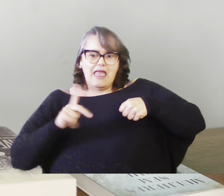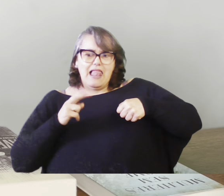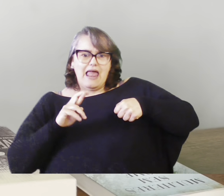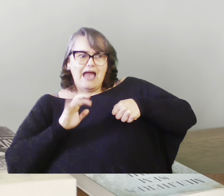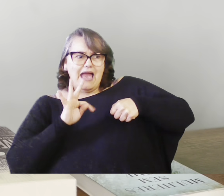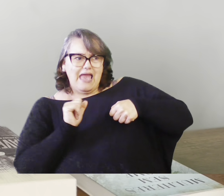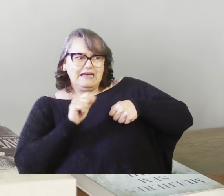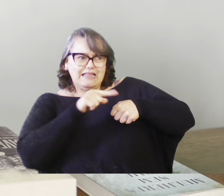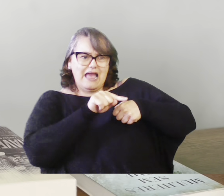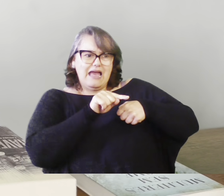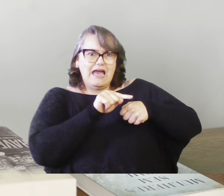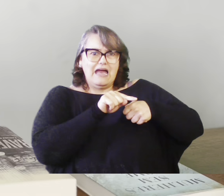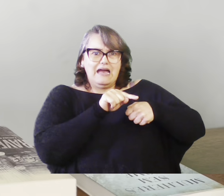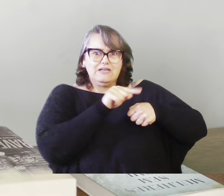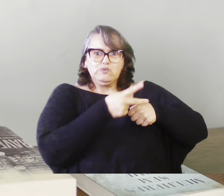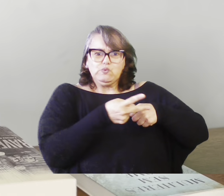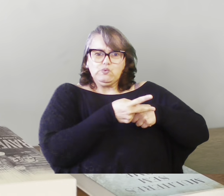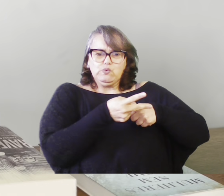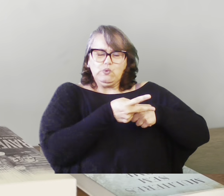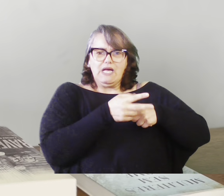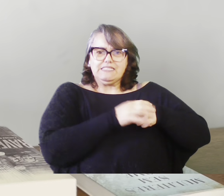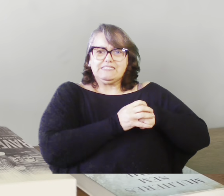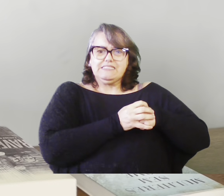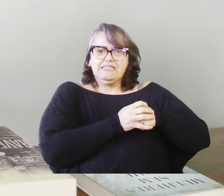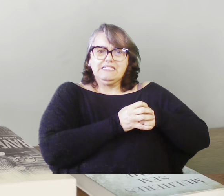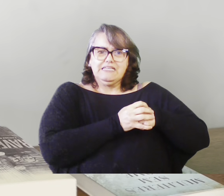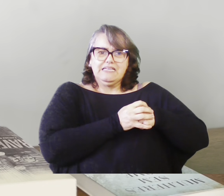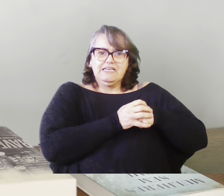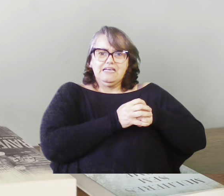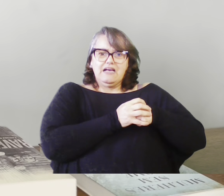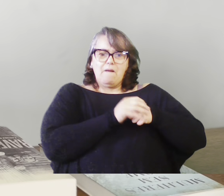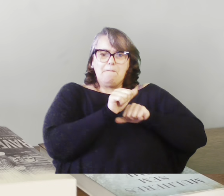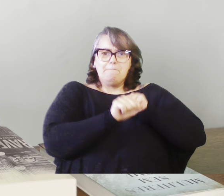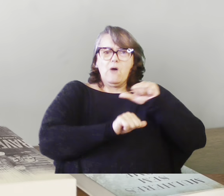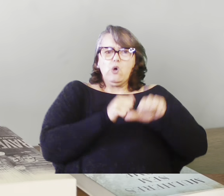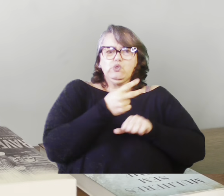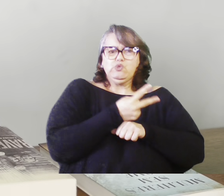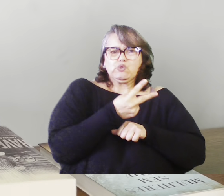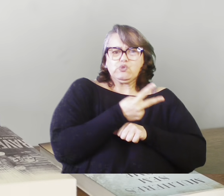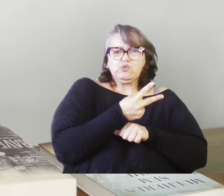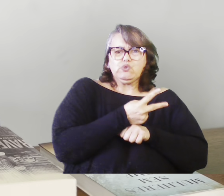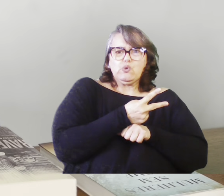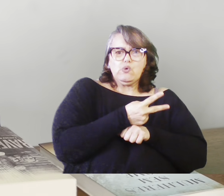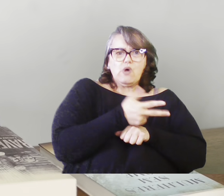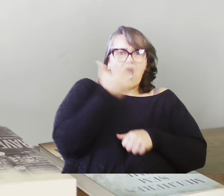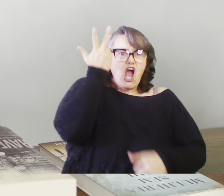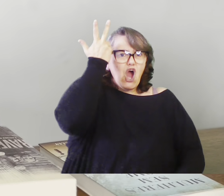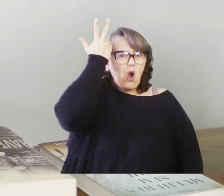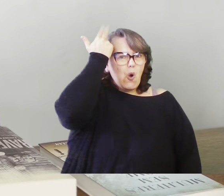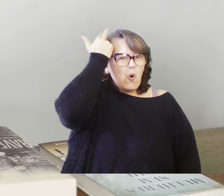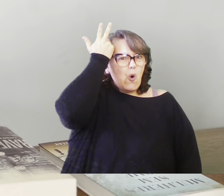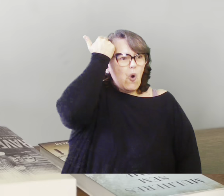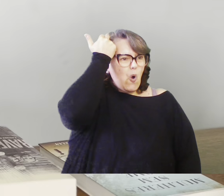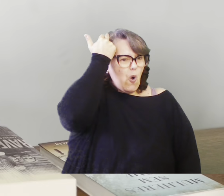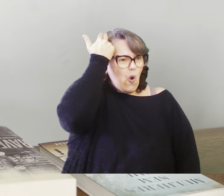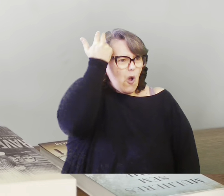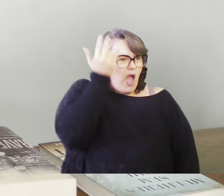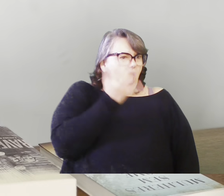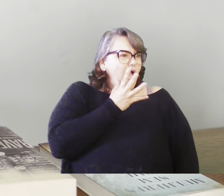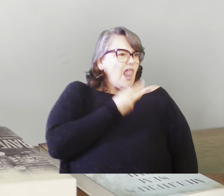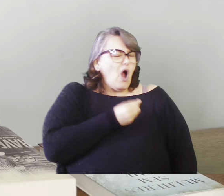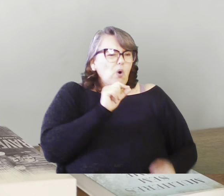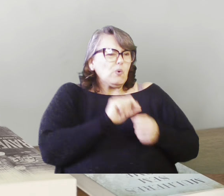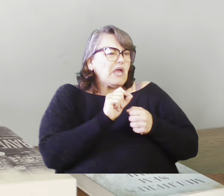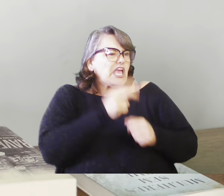por Herta e acabam por se tornar duas das coelhas de